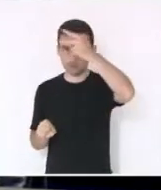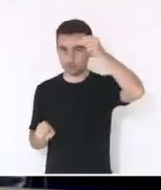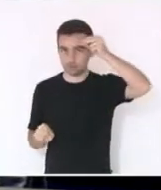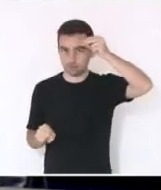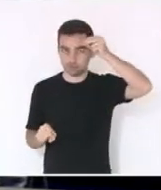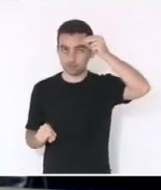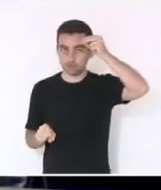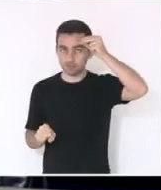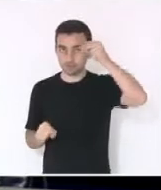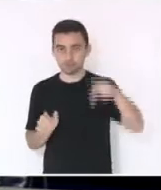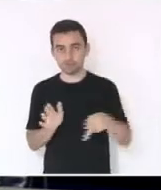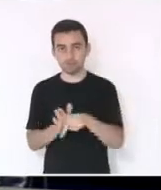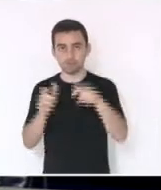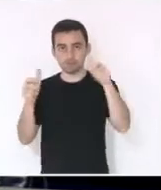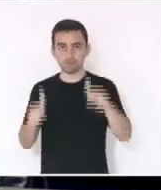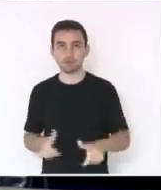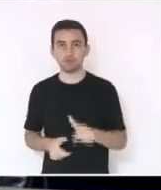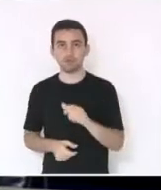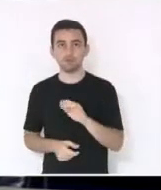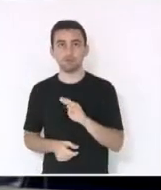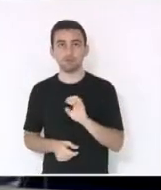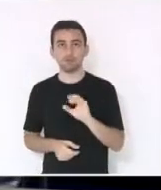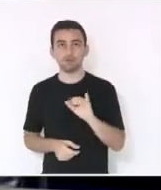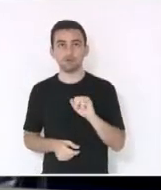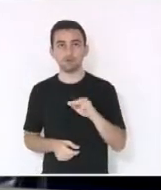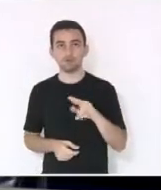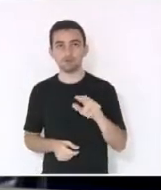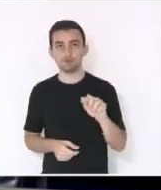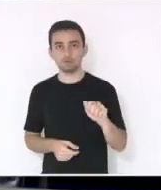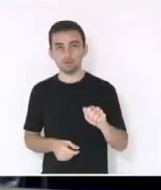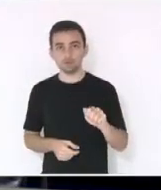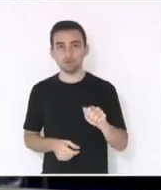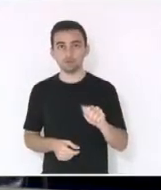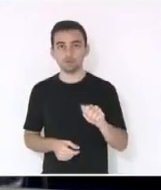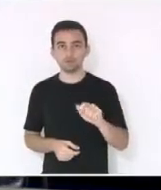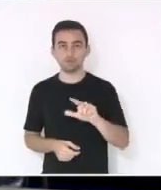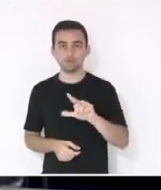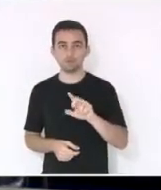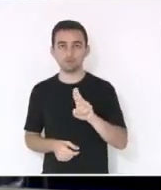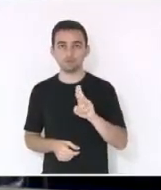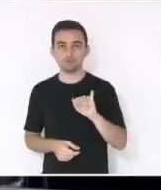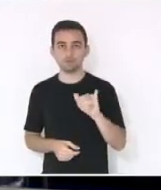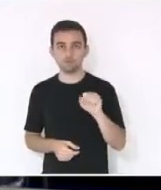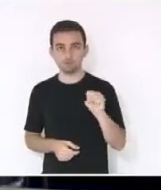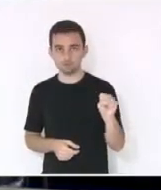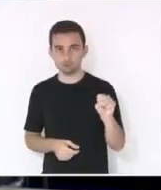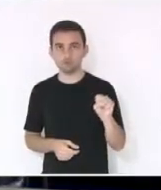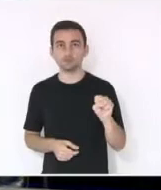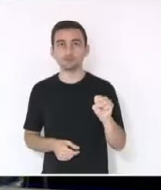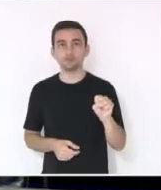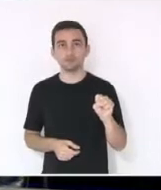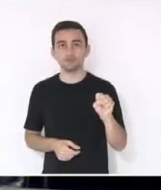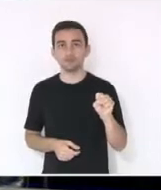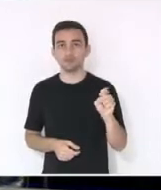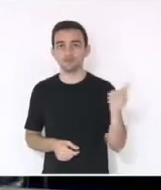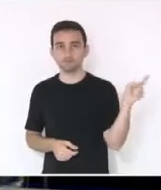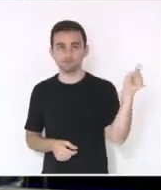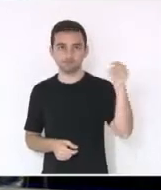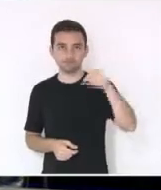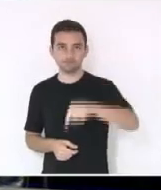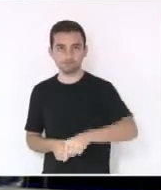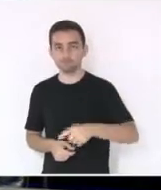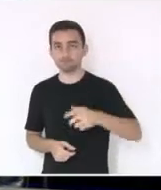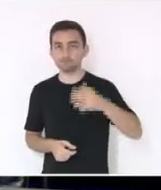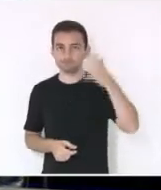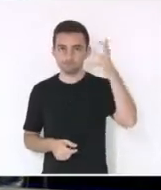Sul, Luiz Carlos Miller Oliveira, fizesse uso da palavra para divulgar a